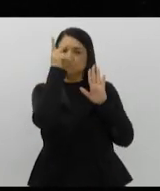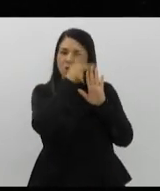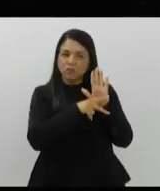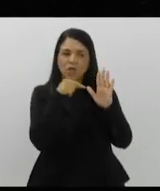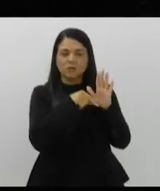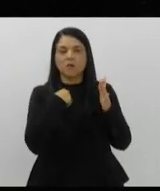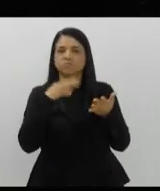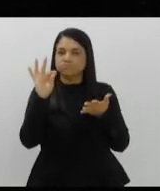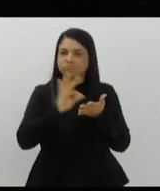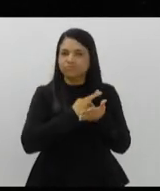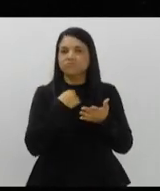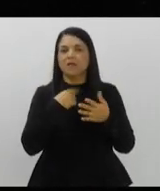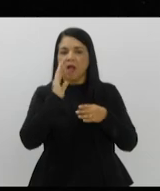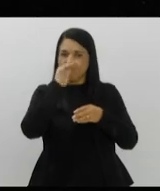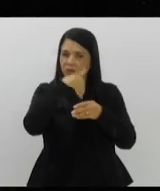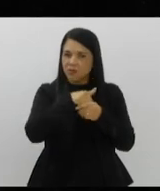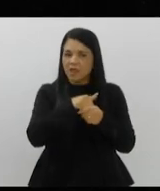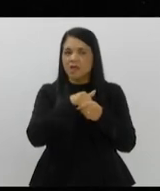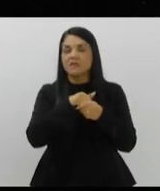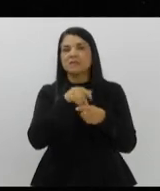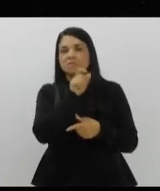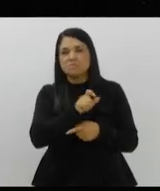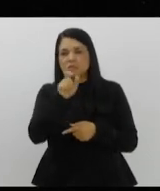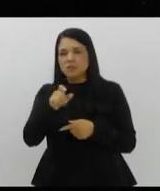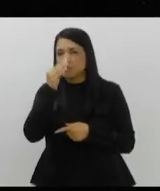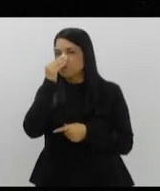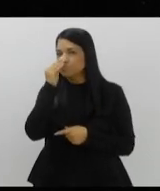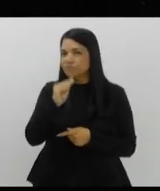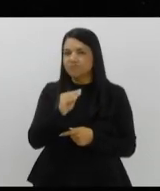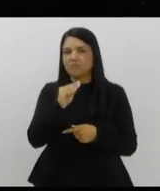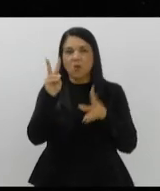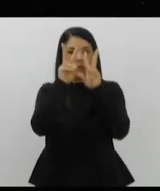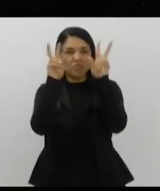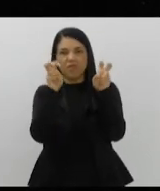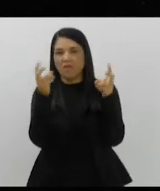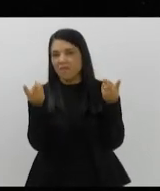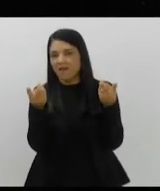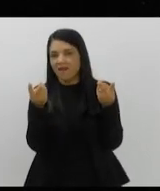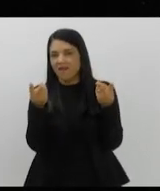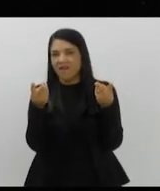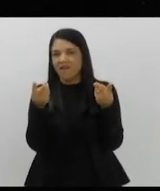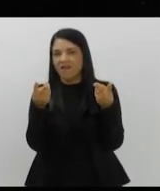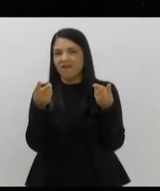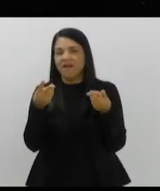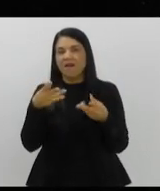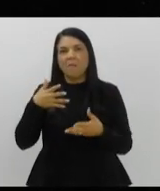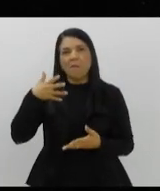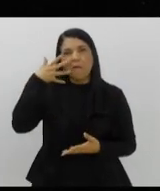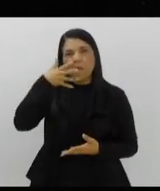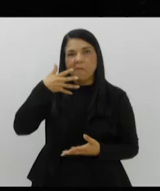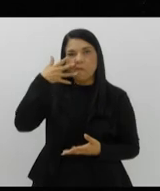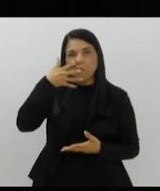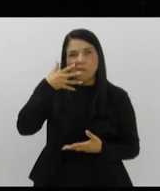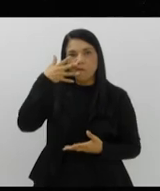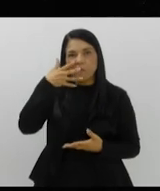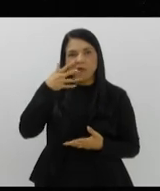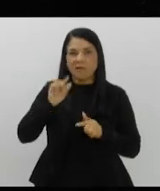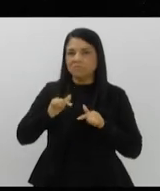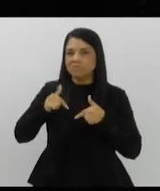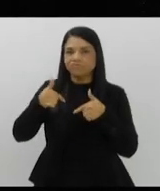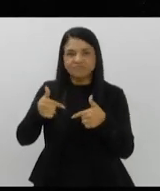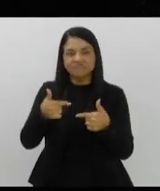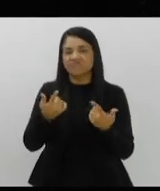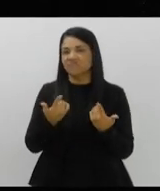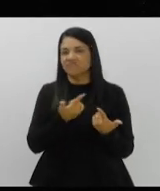ignoram esses assuntos ou até nas palavras louvam, mas tomam medidas que vão exatamente no sentido